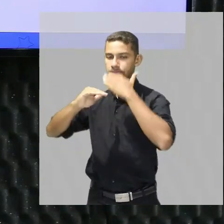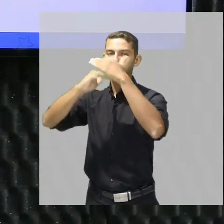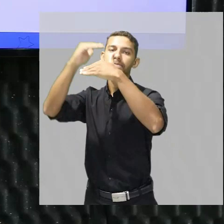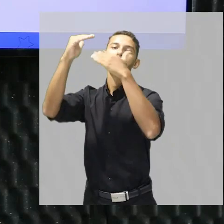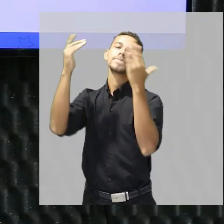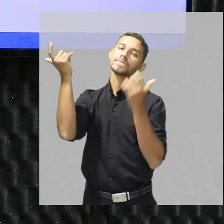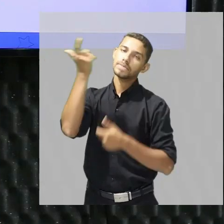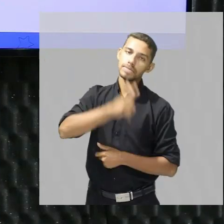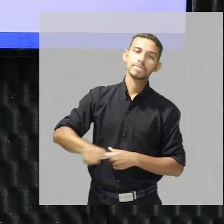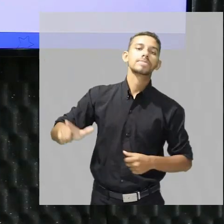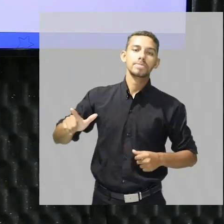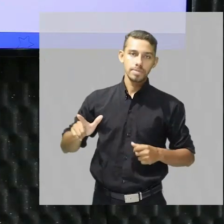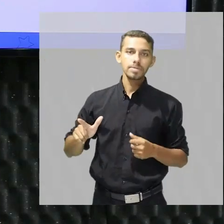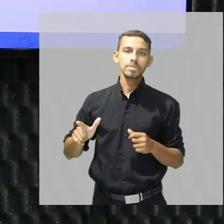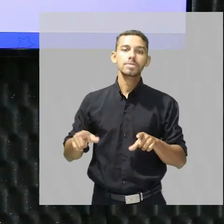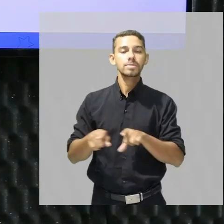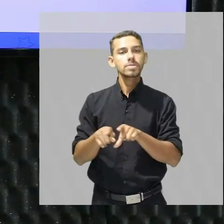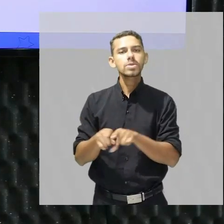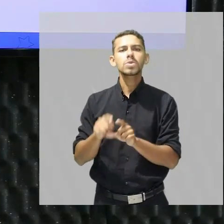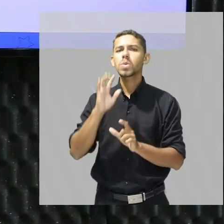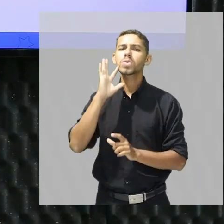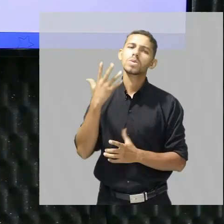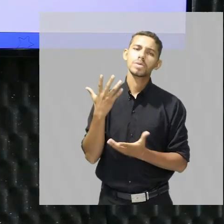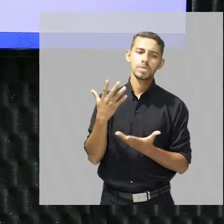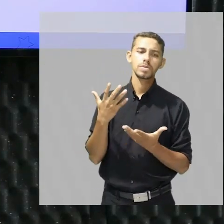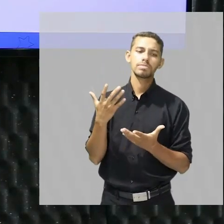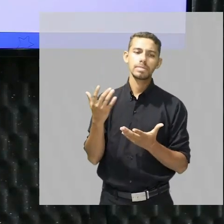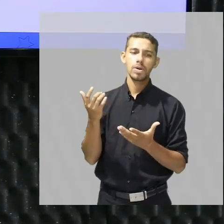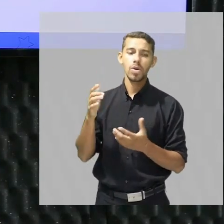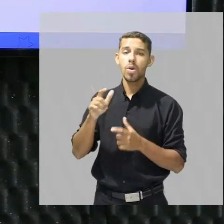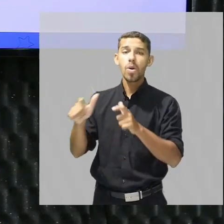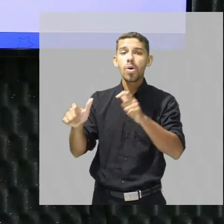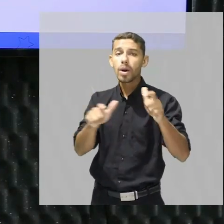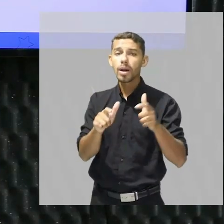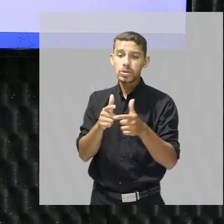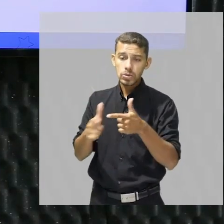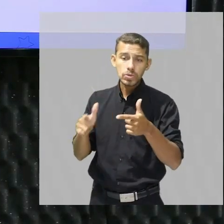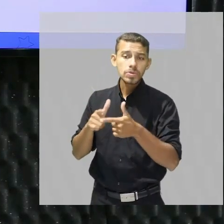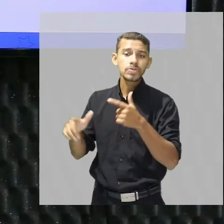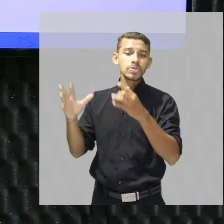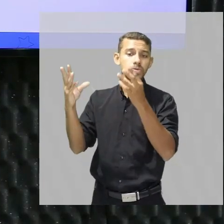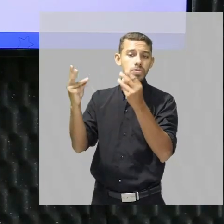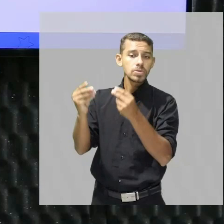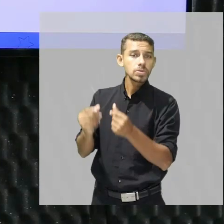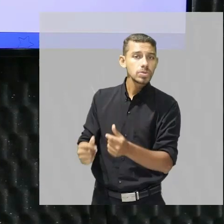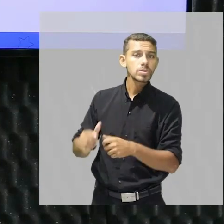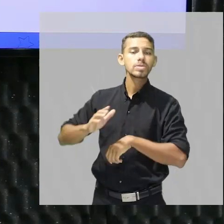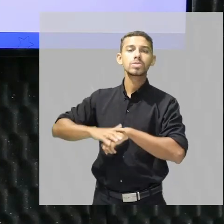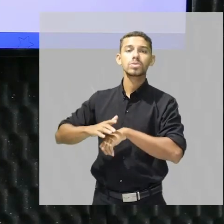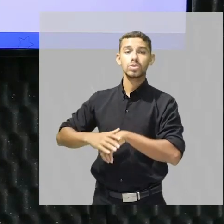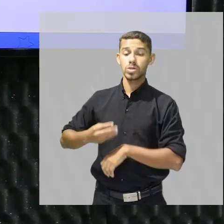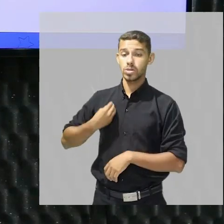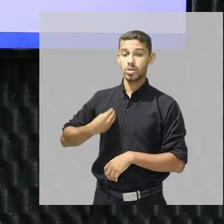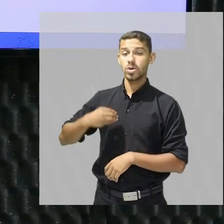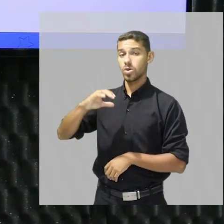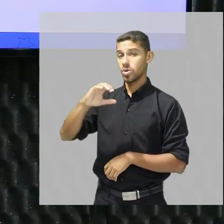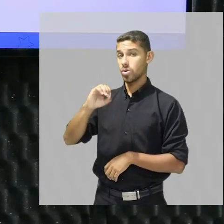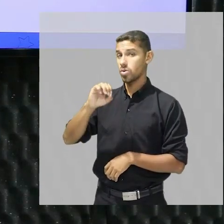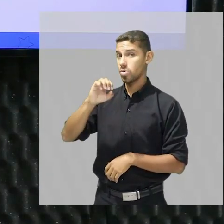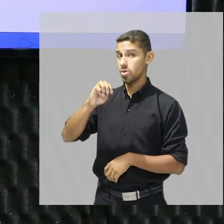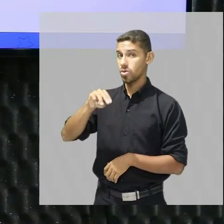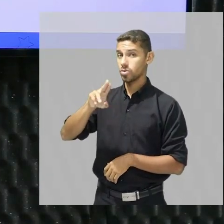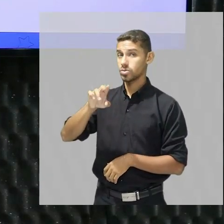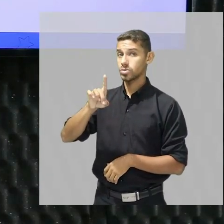regeneração, tá? Então, ocorrem em locais parcialmente destruídos, mas anteriormente ocupados por comunidades